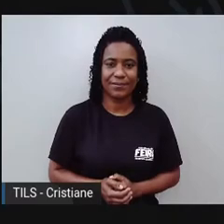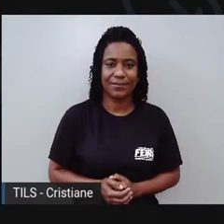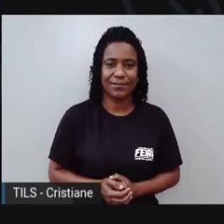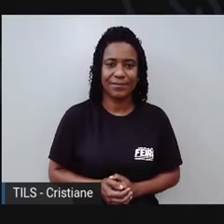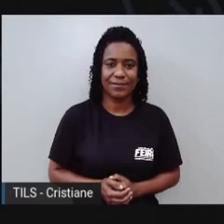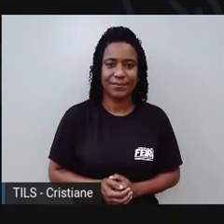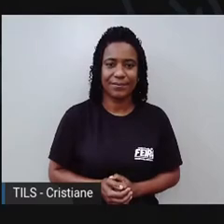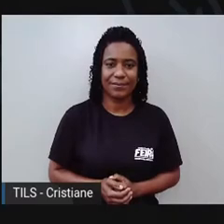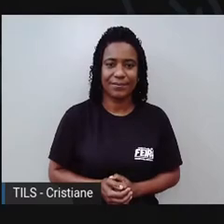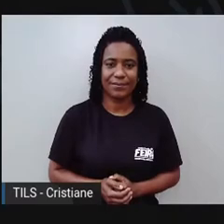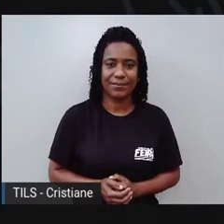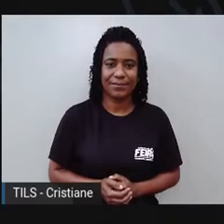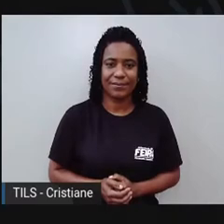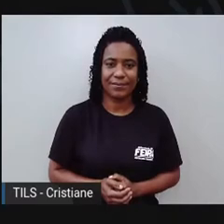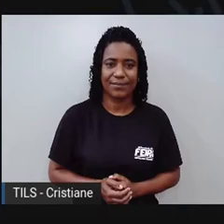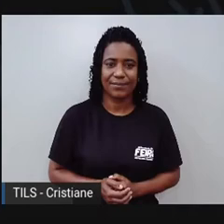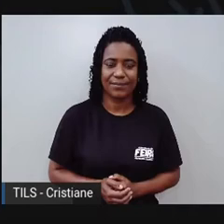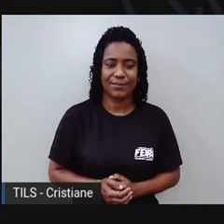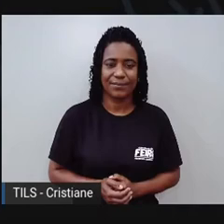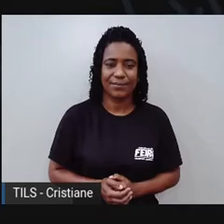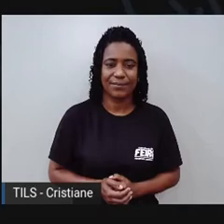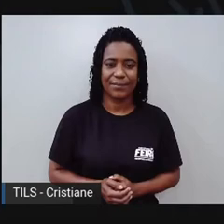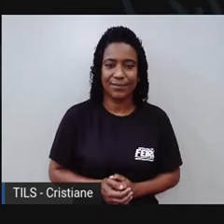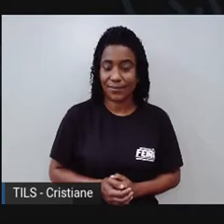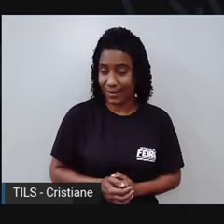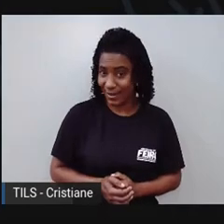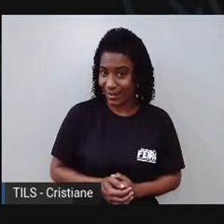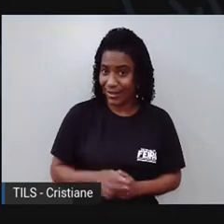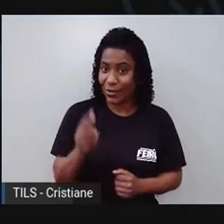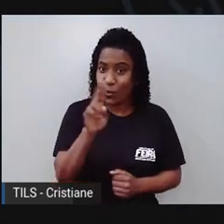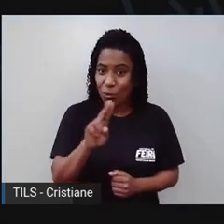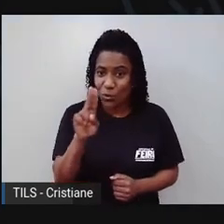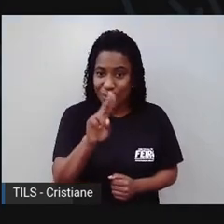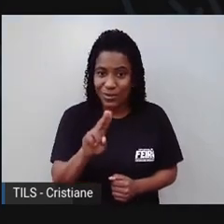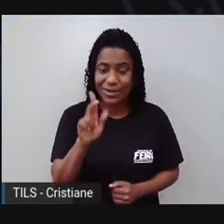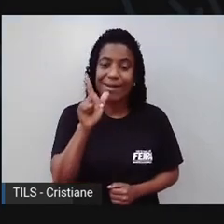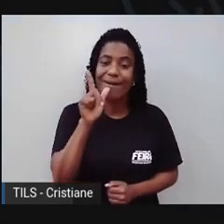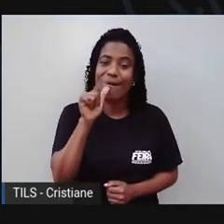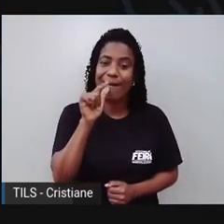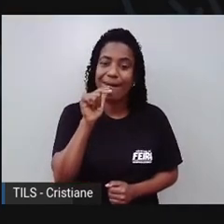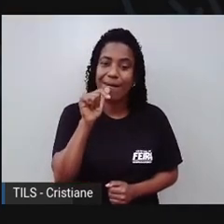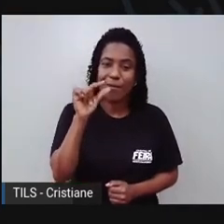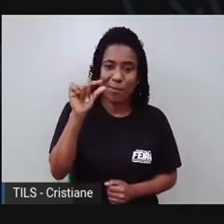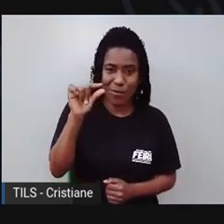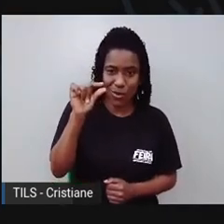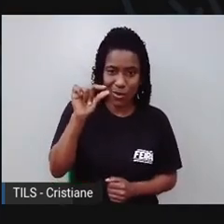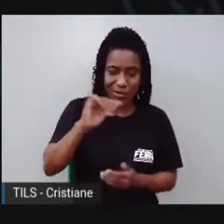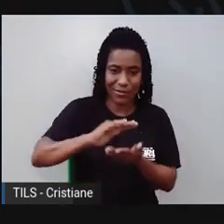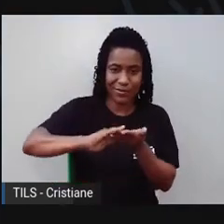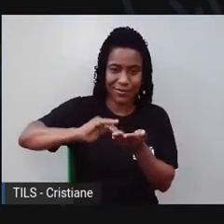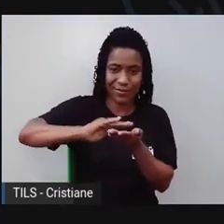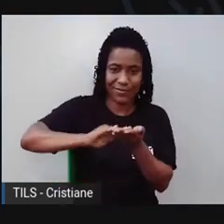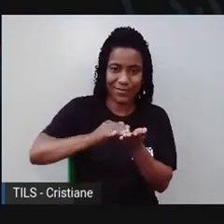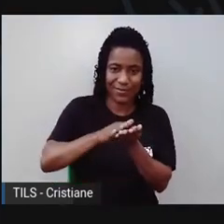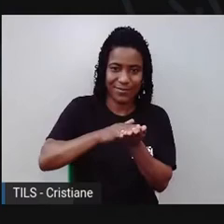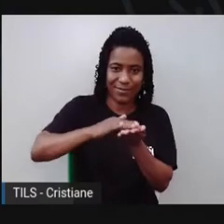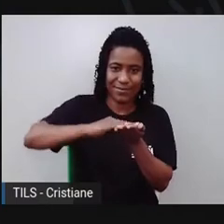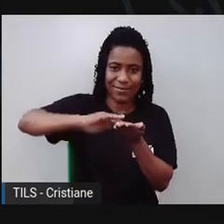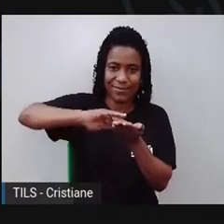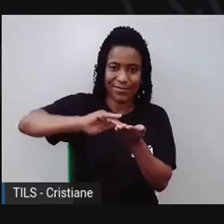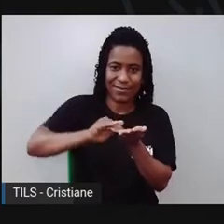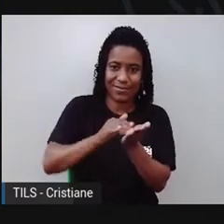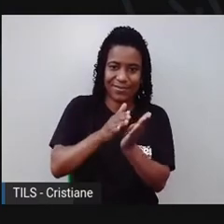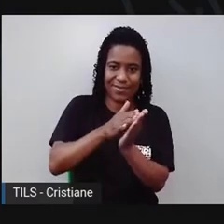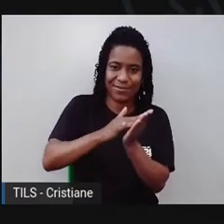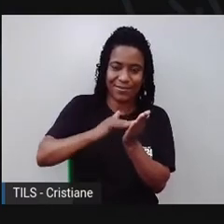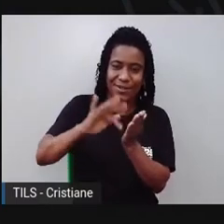A gente vai usar um pouquinho de água só para alisar a pecinha, molhar só com a